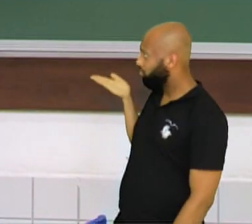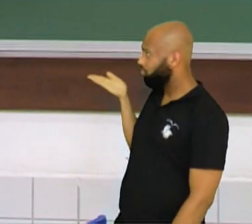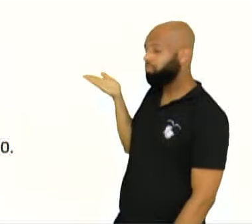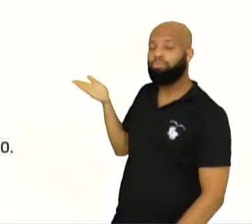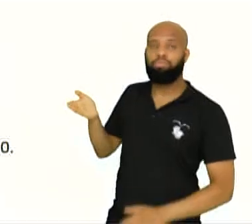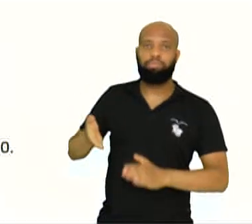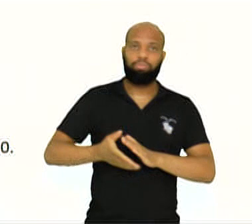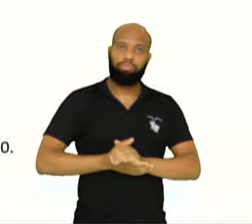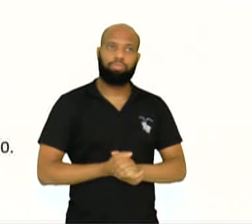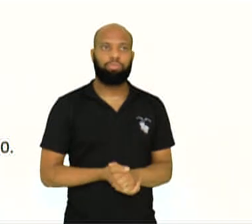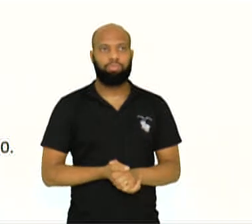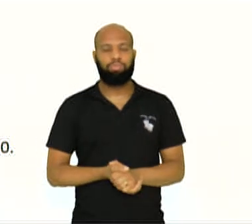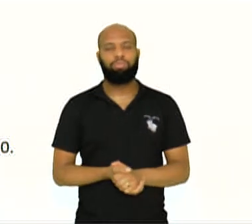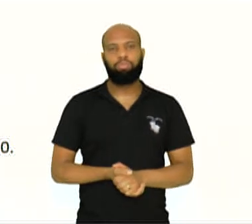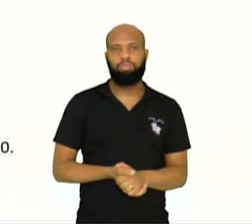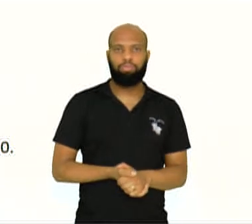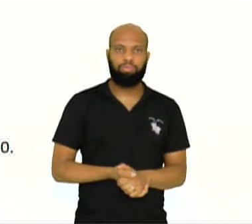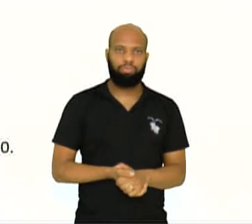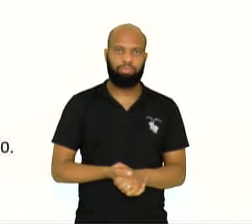e-mail é